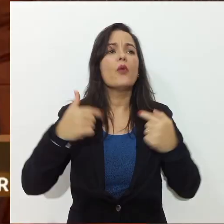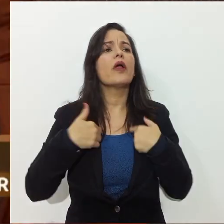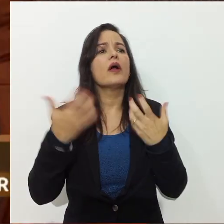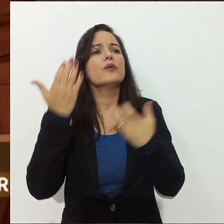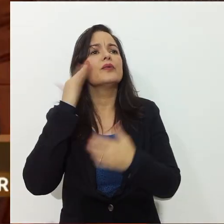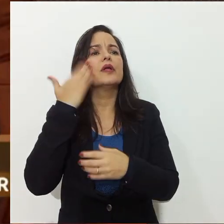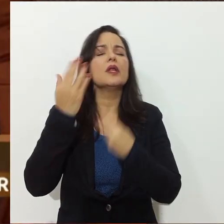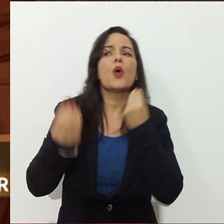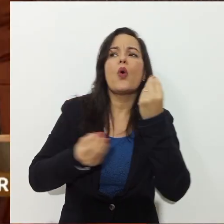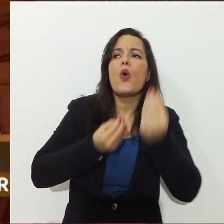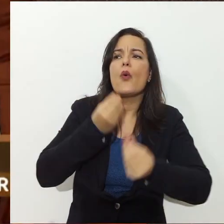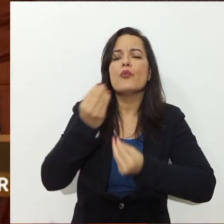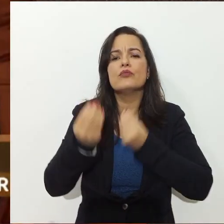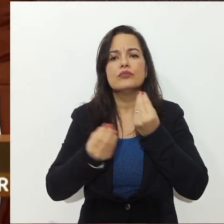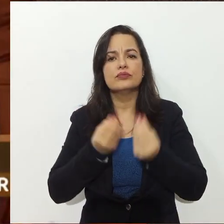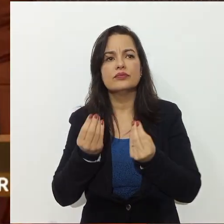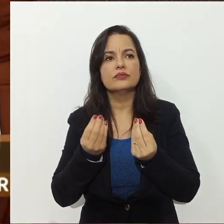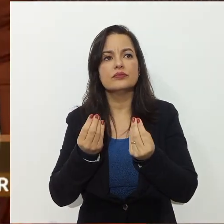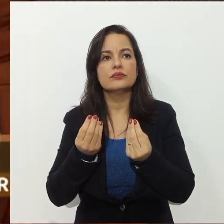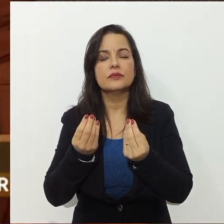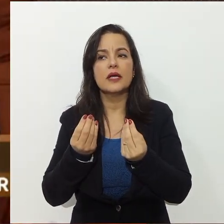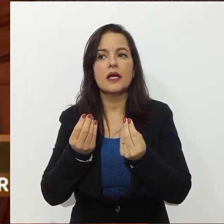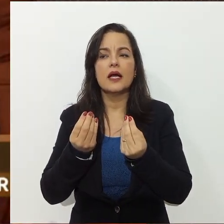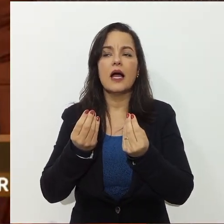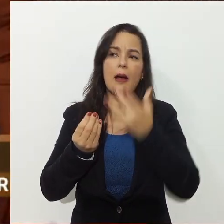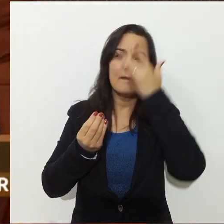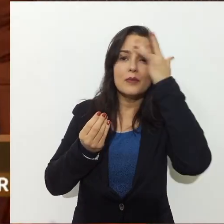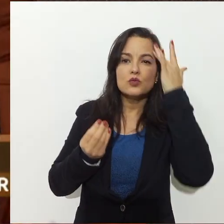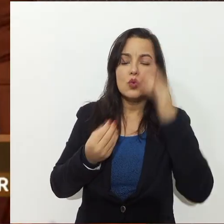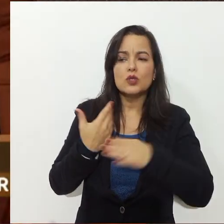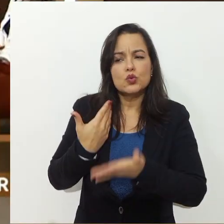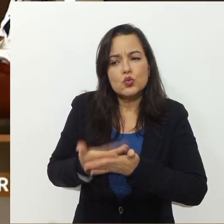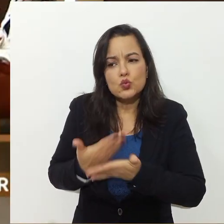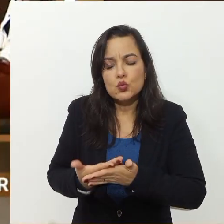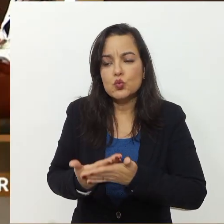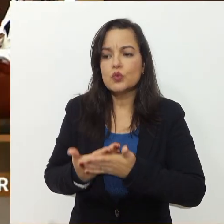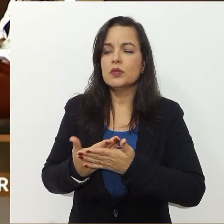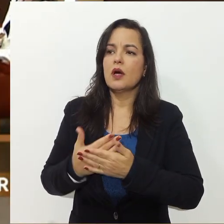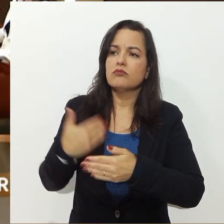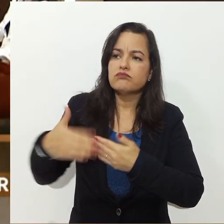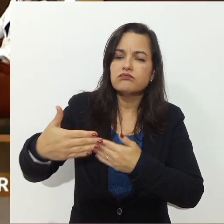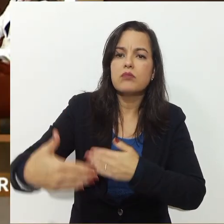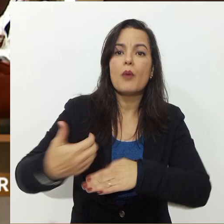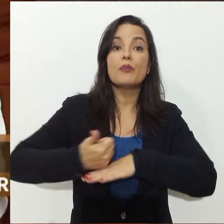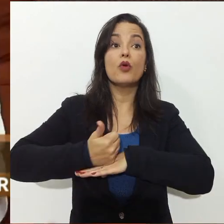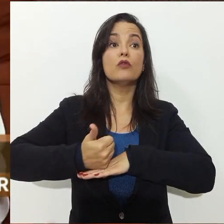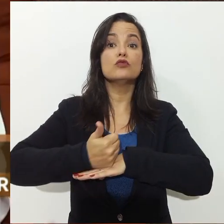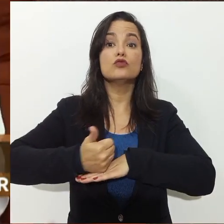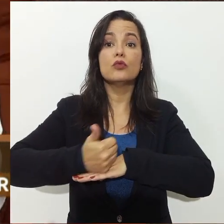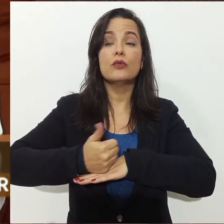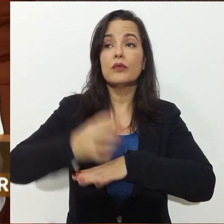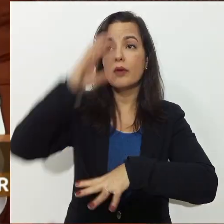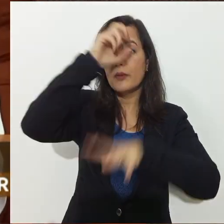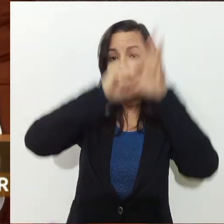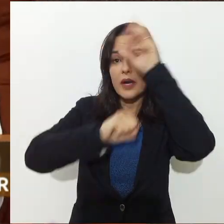caminha essa profissionalização, né? Esse profissional que vai precisar se munir de